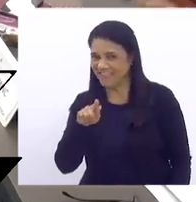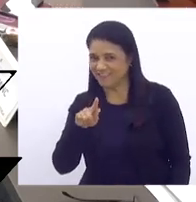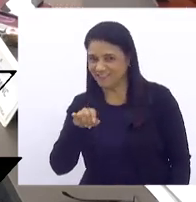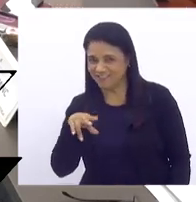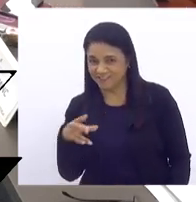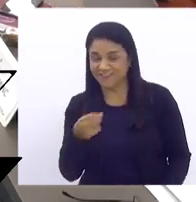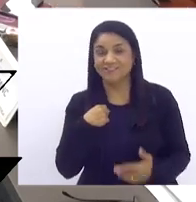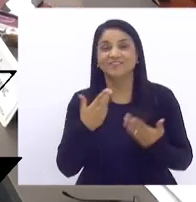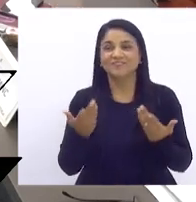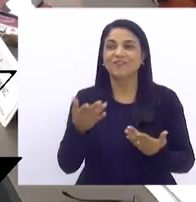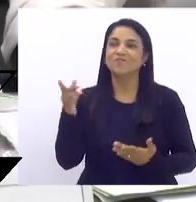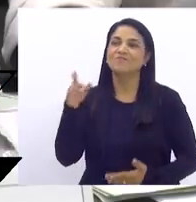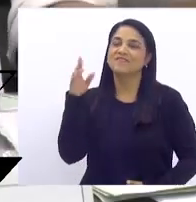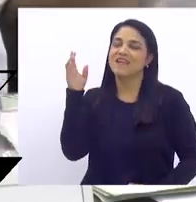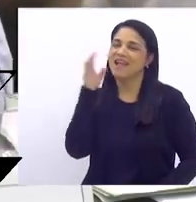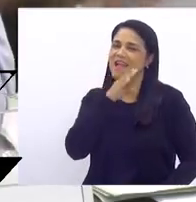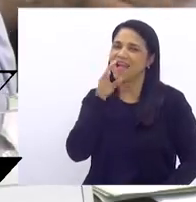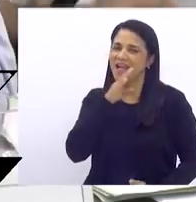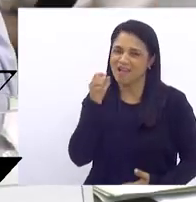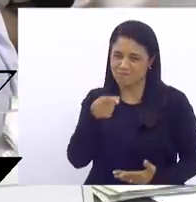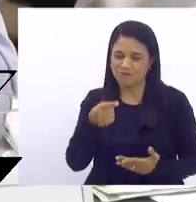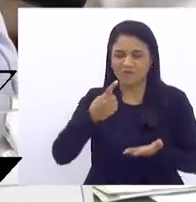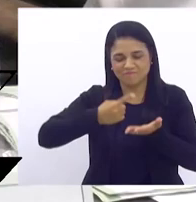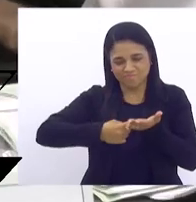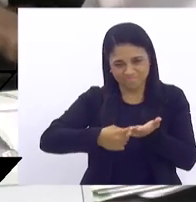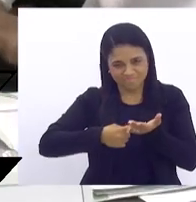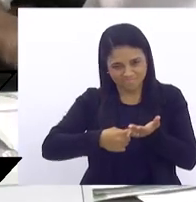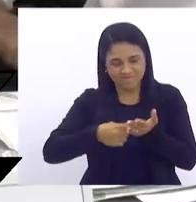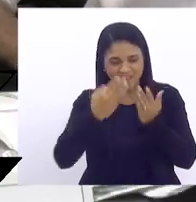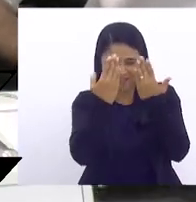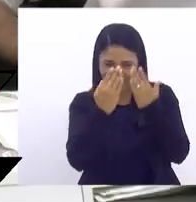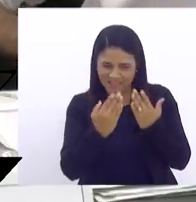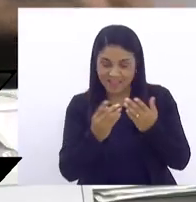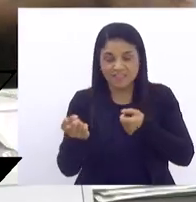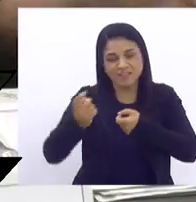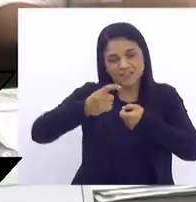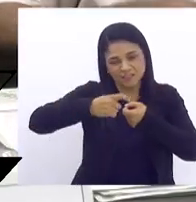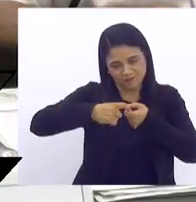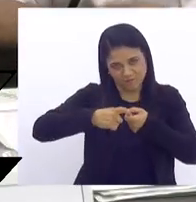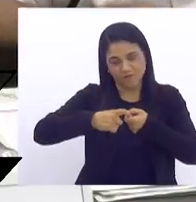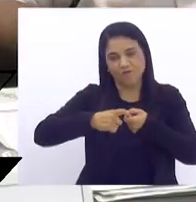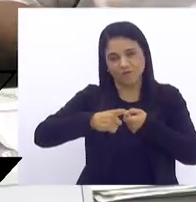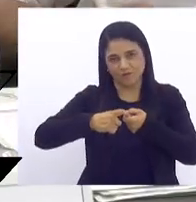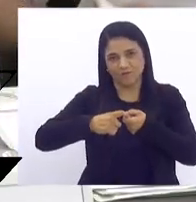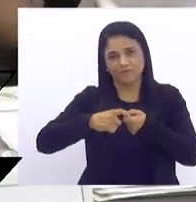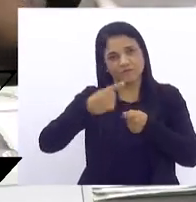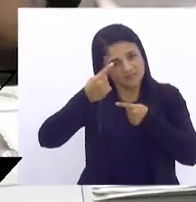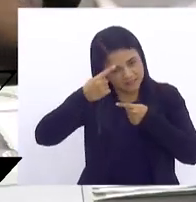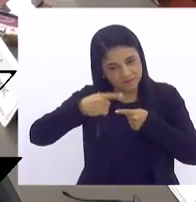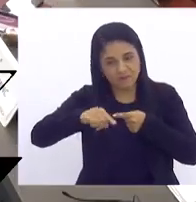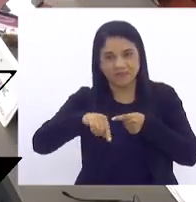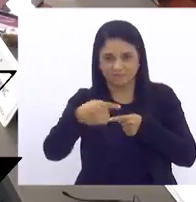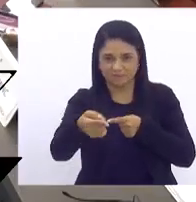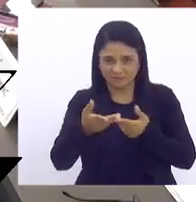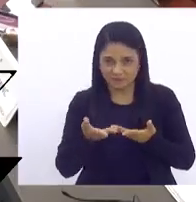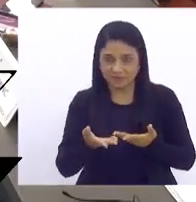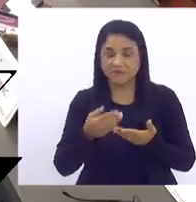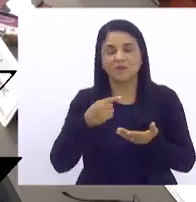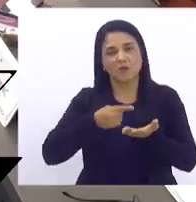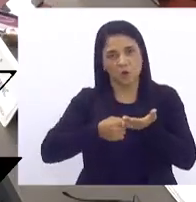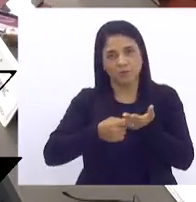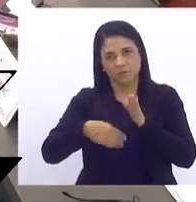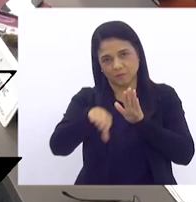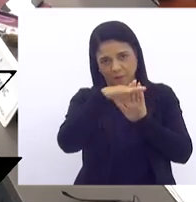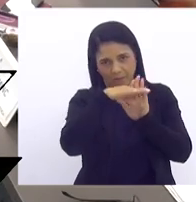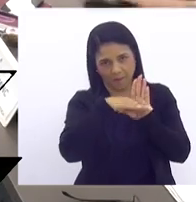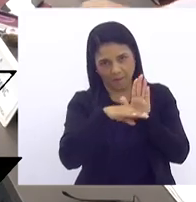aí, que seja breve. Eu rogo, doutor Serginho, que devolva para o presidente. Me comprometo. Perfeito. Perfeito. Na próxima semana. Fico o compromisso da gente trazer logo a pauta. Deputado